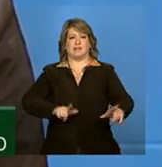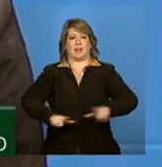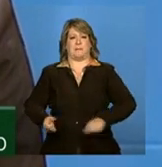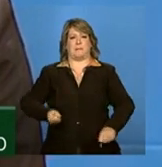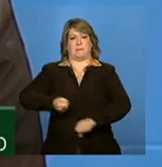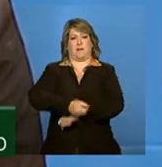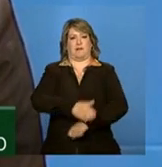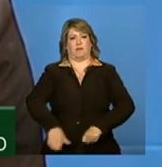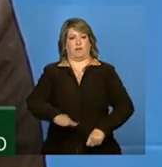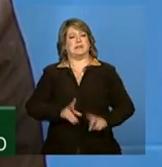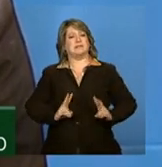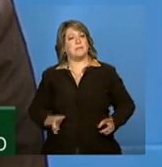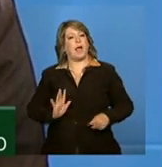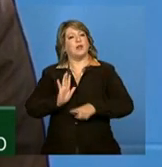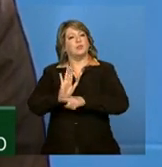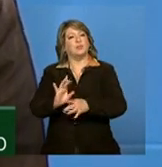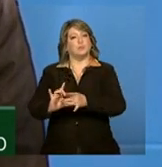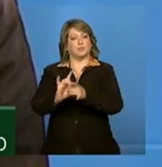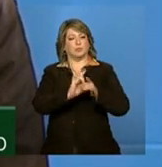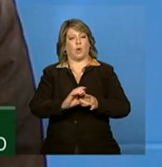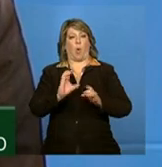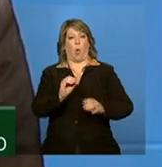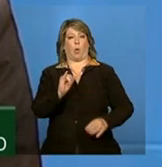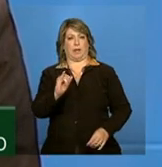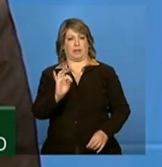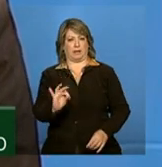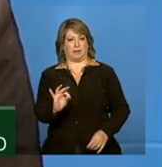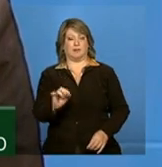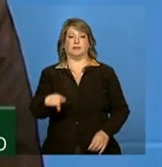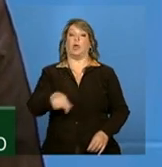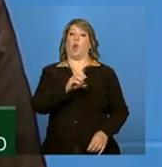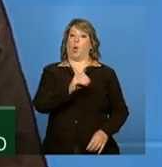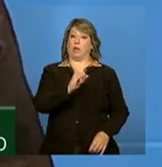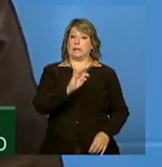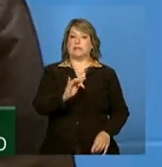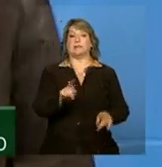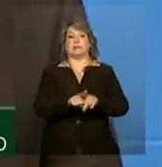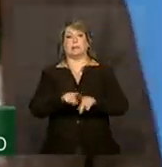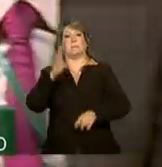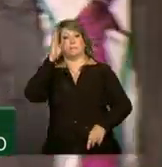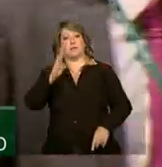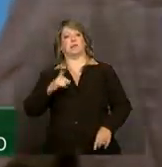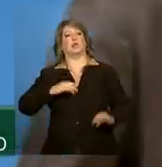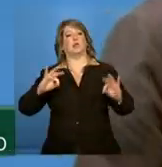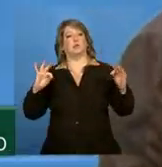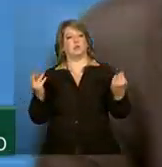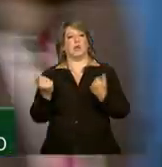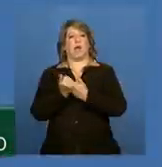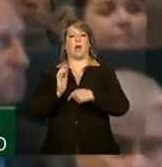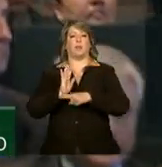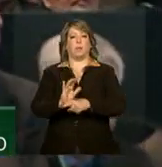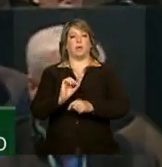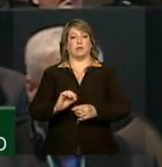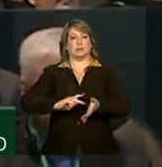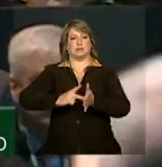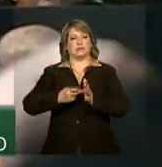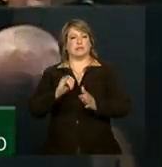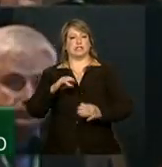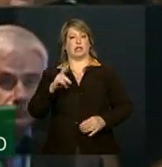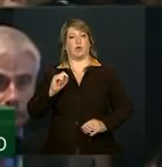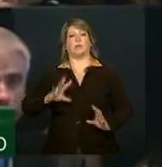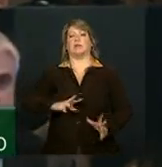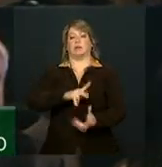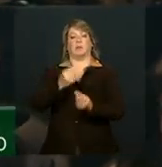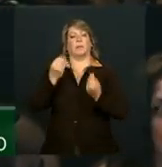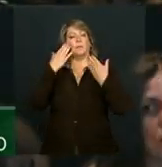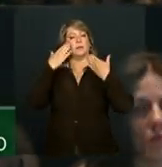a OIT. Ambos a OIT, tanto quanto o Brasil, têm todo o apoio da Organização Sindical Internacional. Muito obrigado.